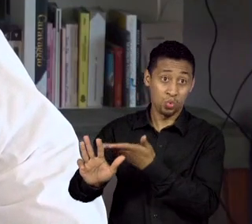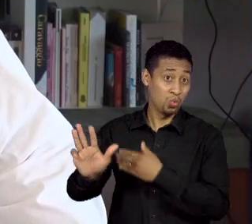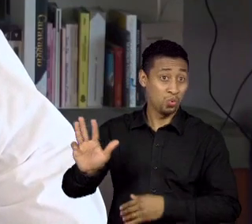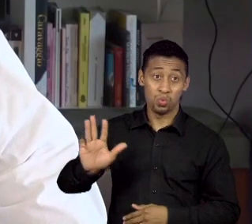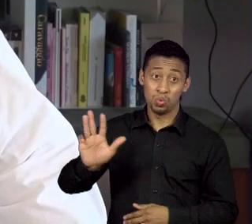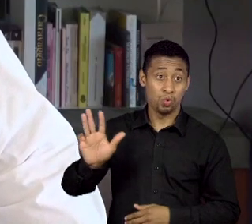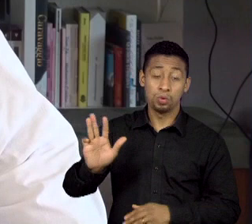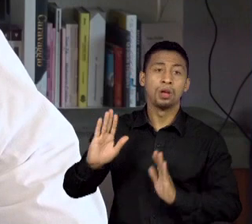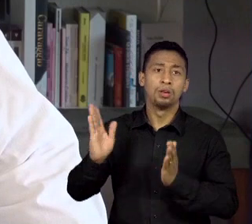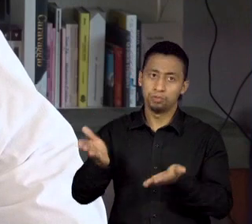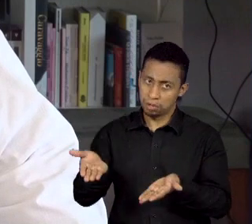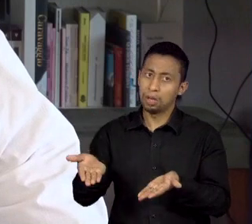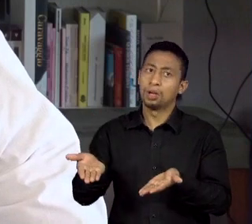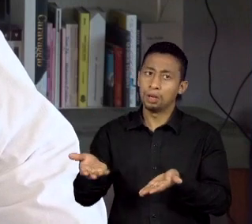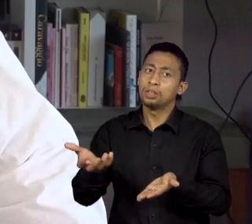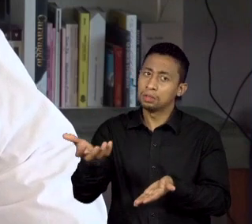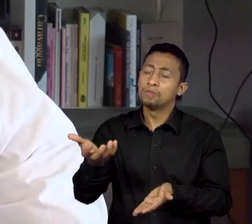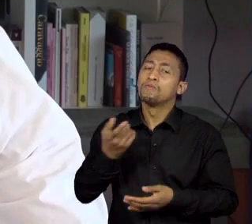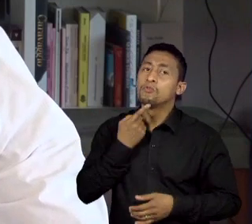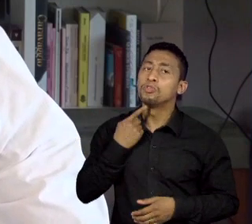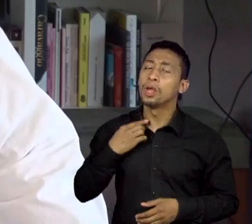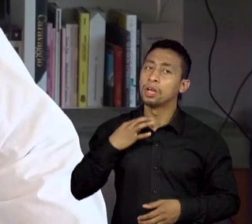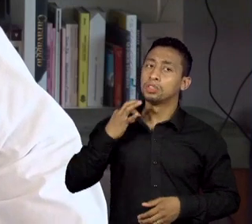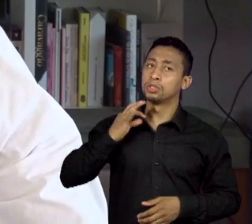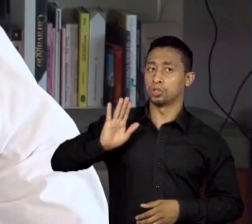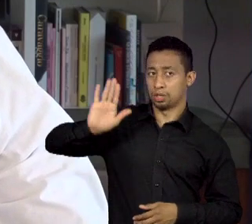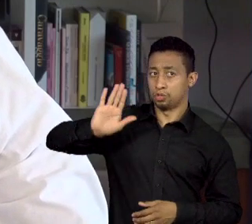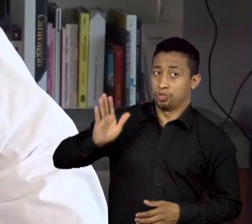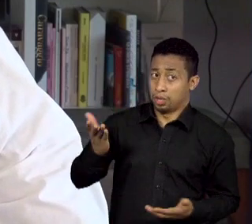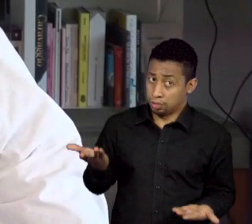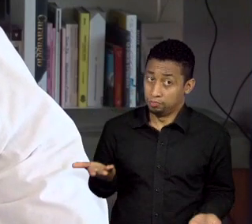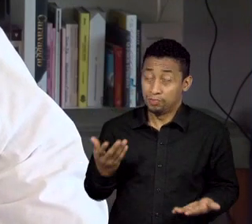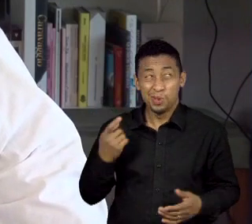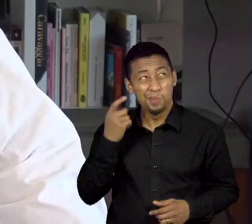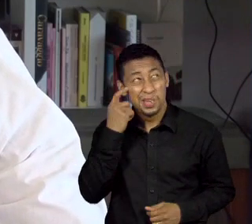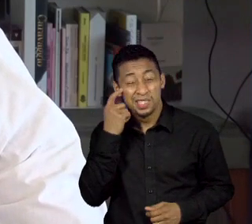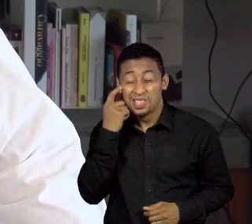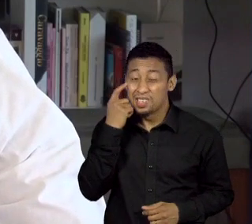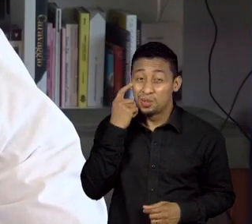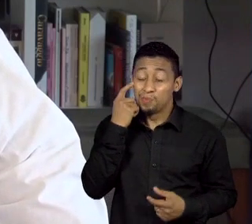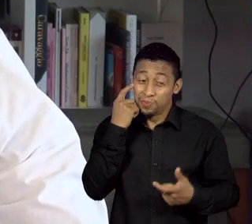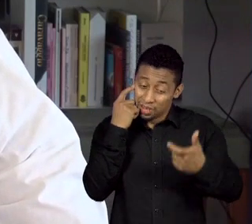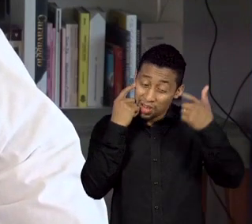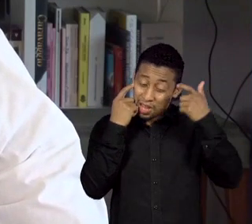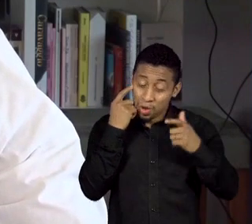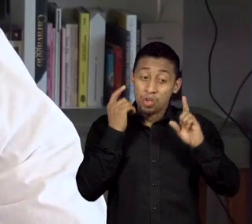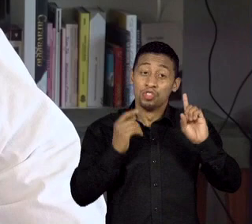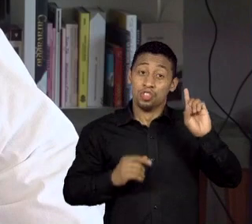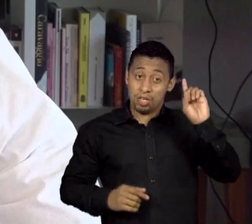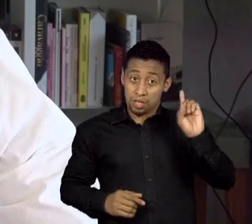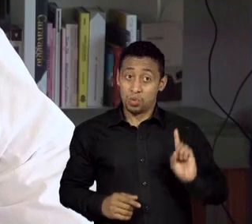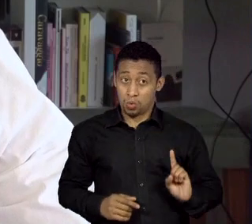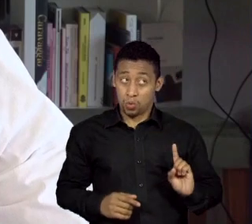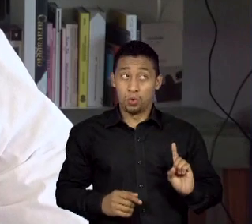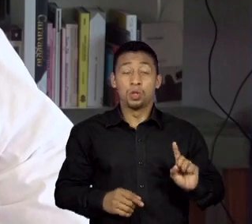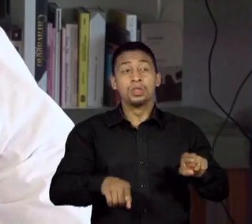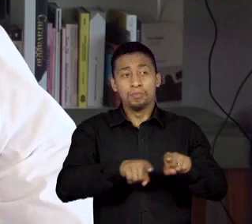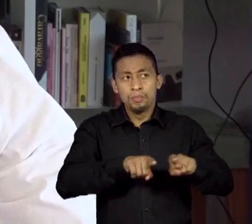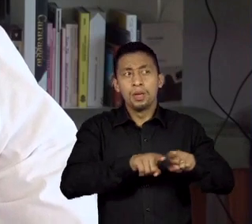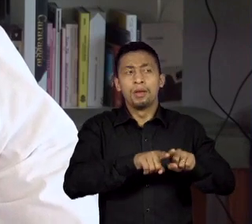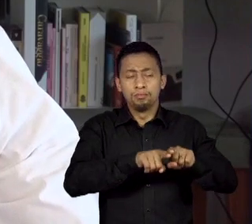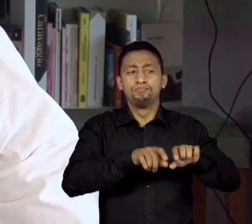a ser candidato, eu fiquei achando, como, digamos, diretor e